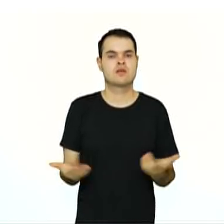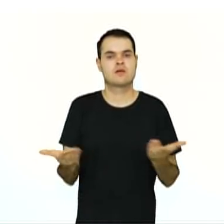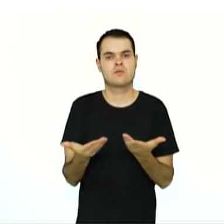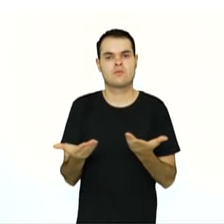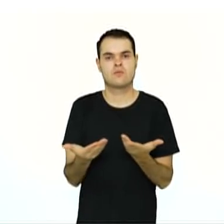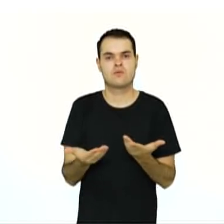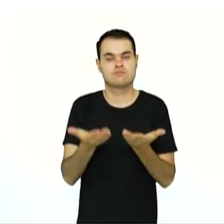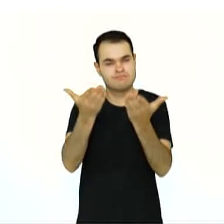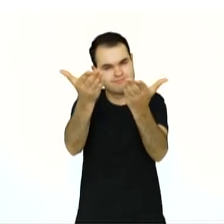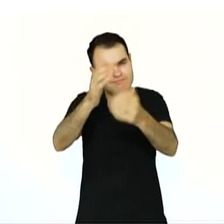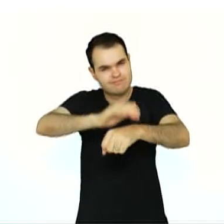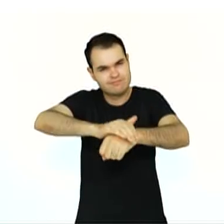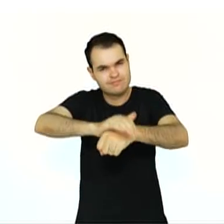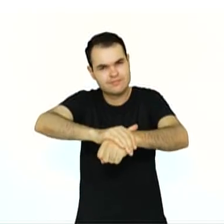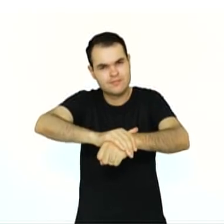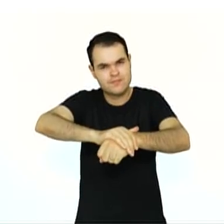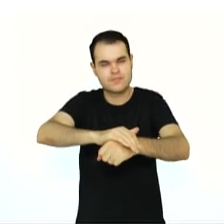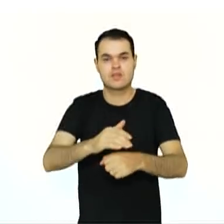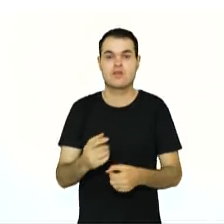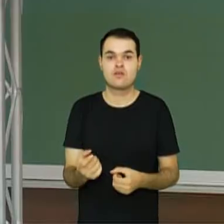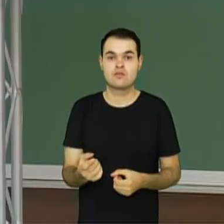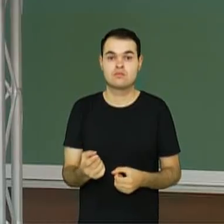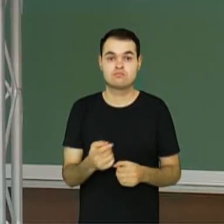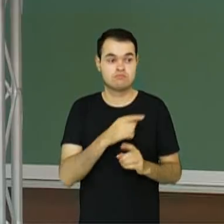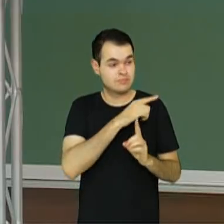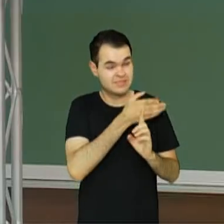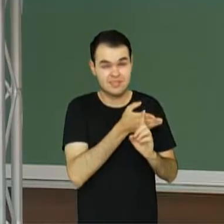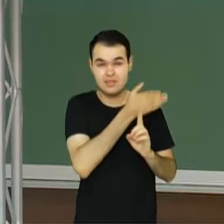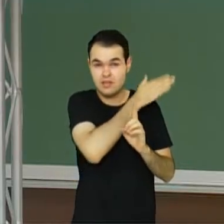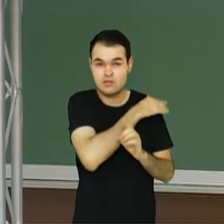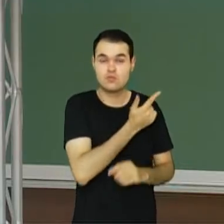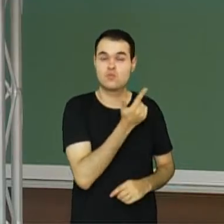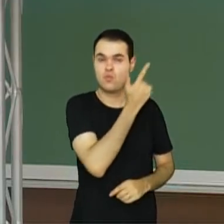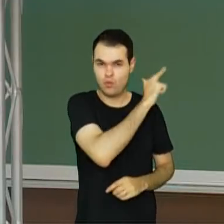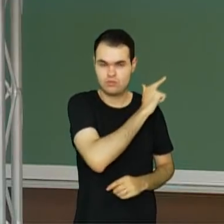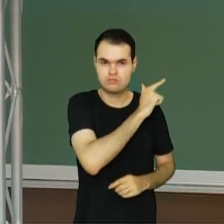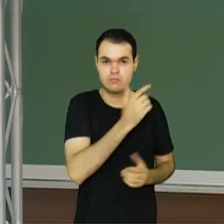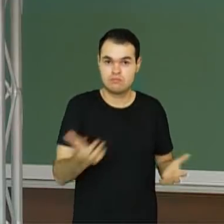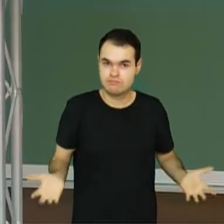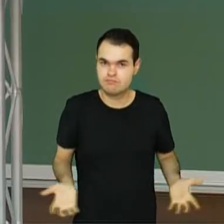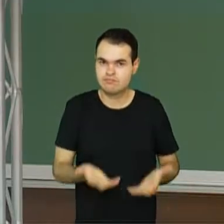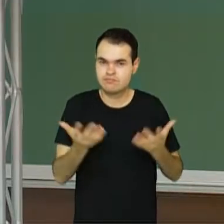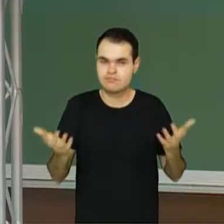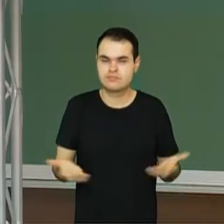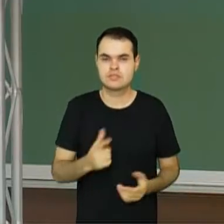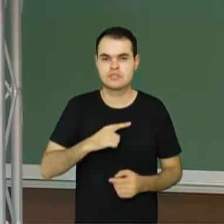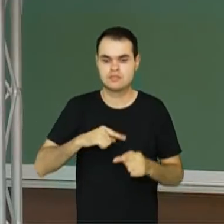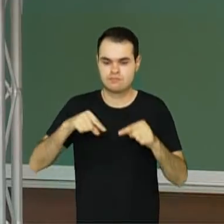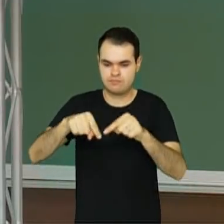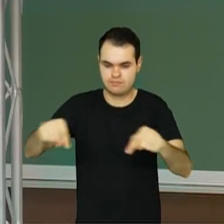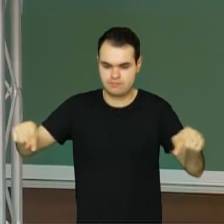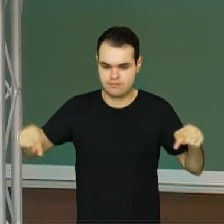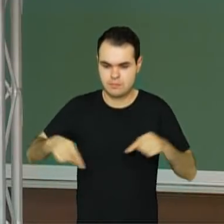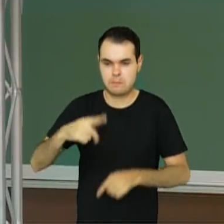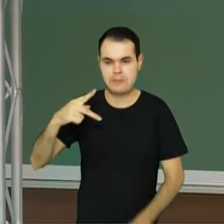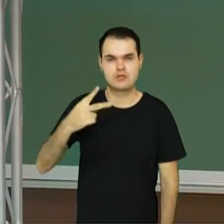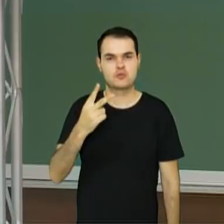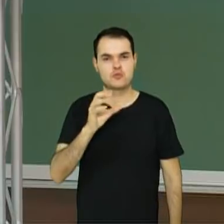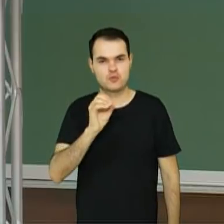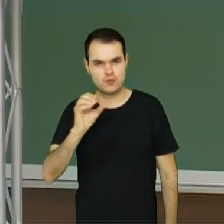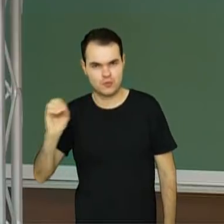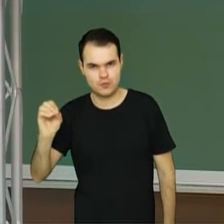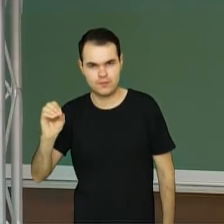Agora é a sua vez. Voltamos no problema de motivação lá do outro, hein? Um terreno retangular possui perímetro de 200